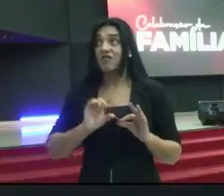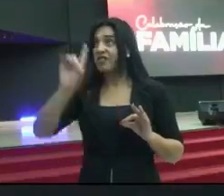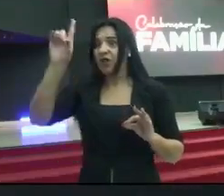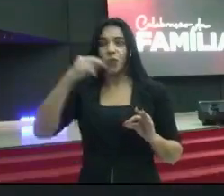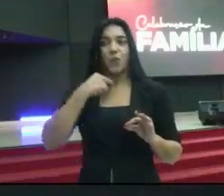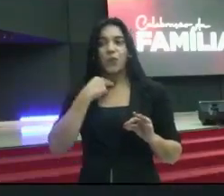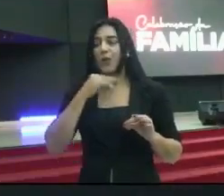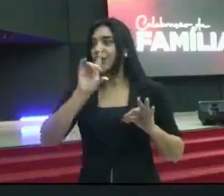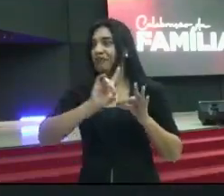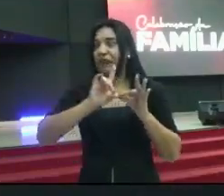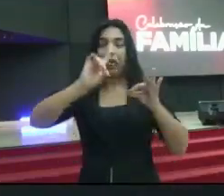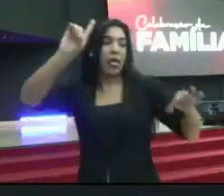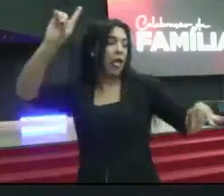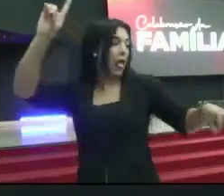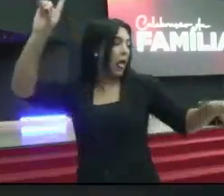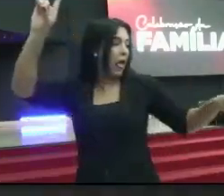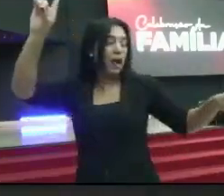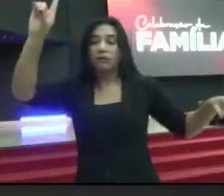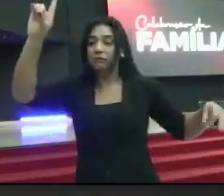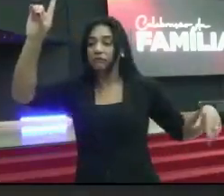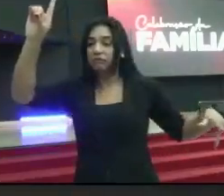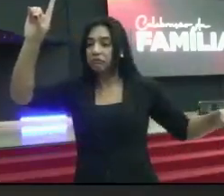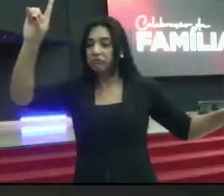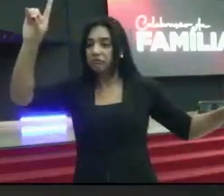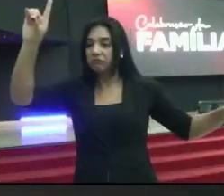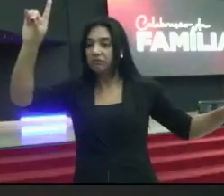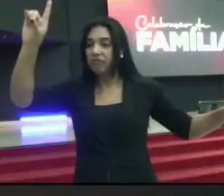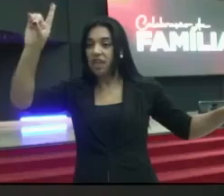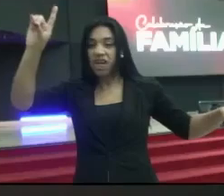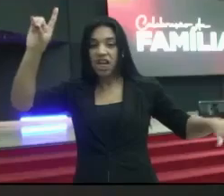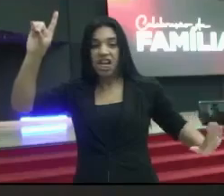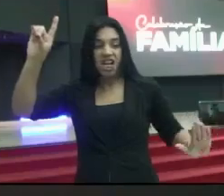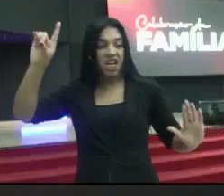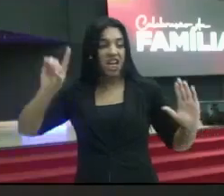Deus. Nunca tome decisão na crise.